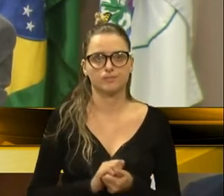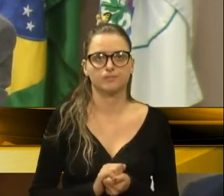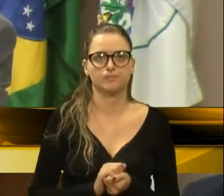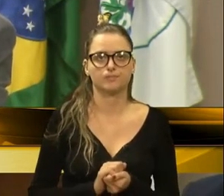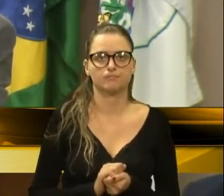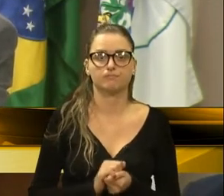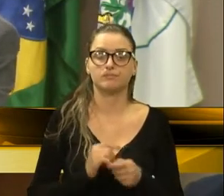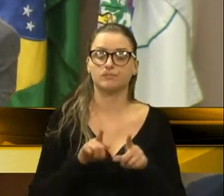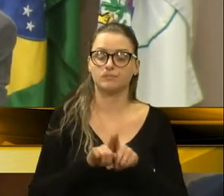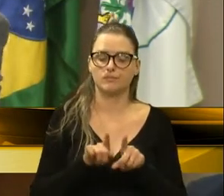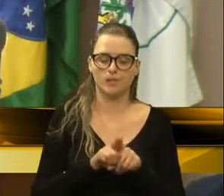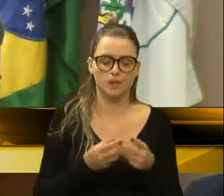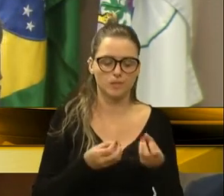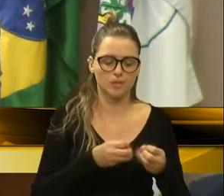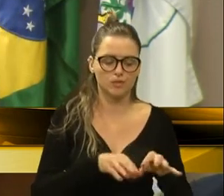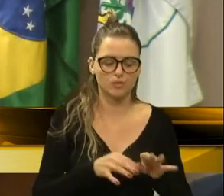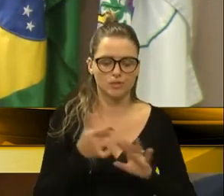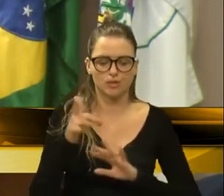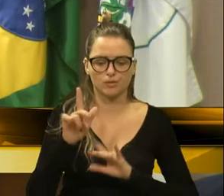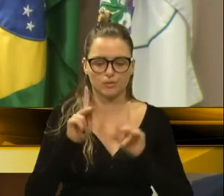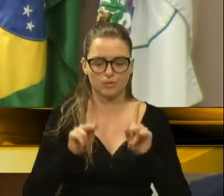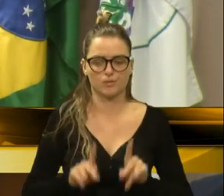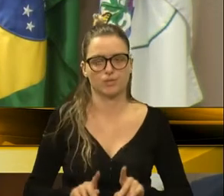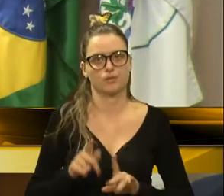colocando em risco a vida de outra pessoa,